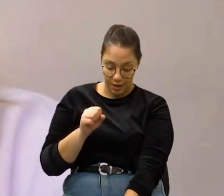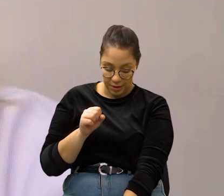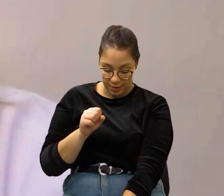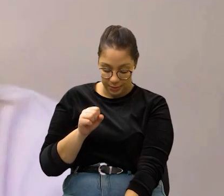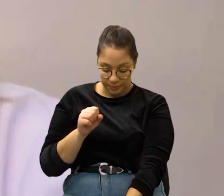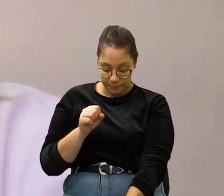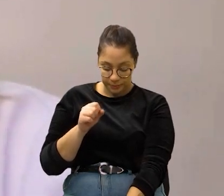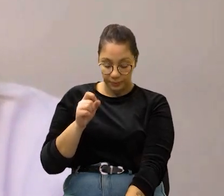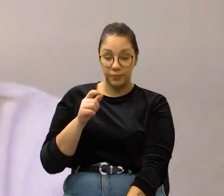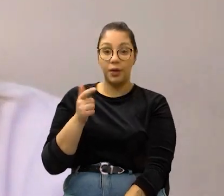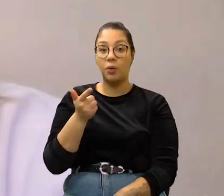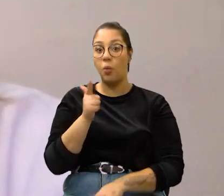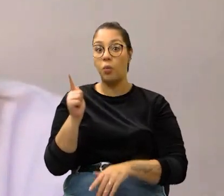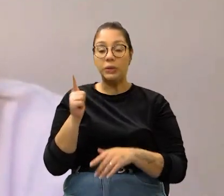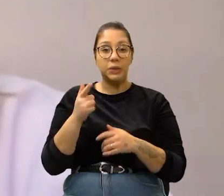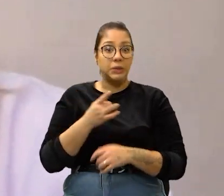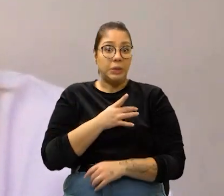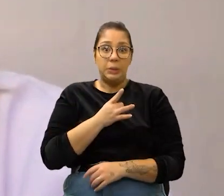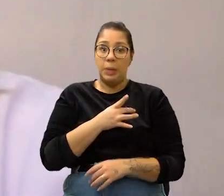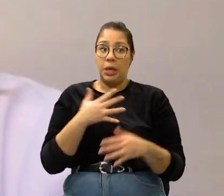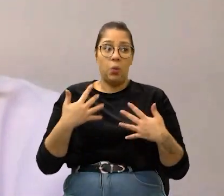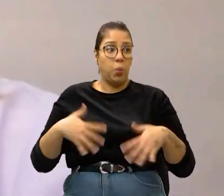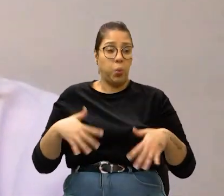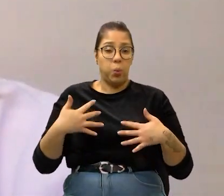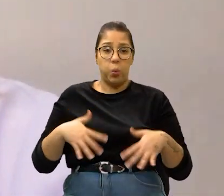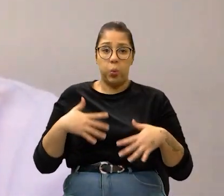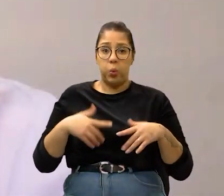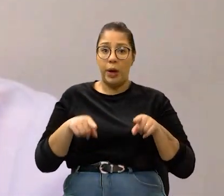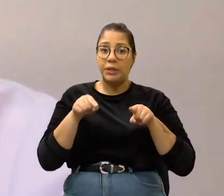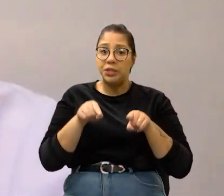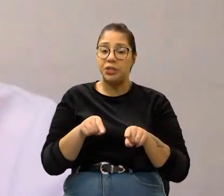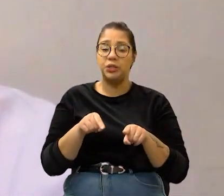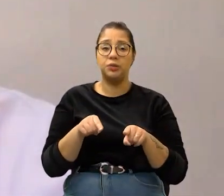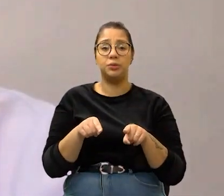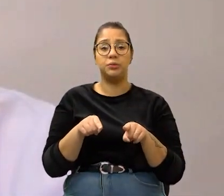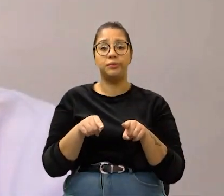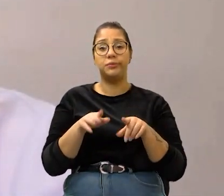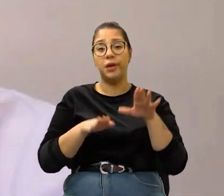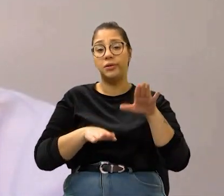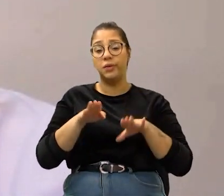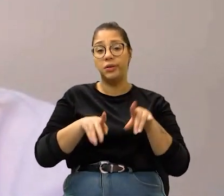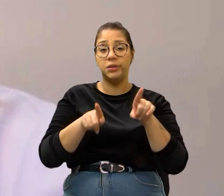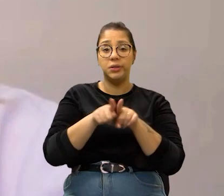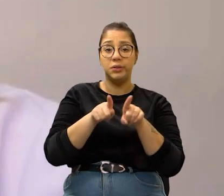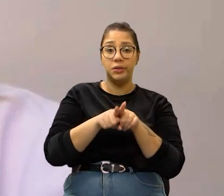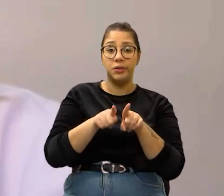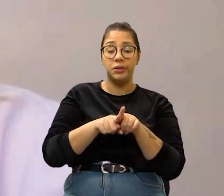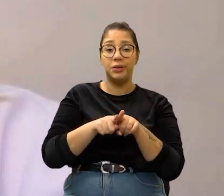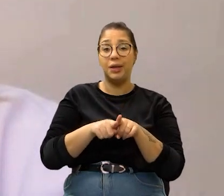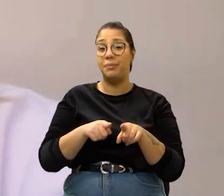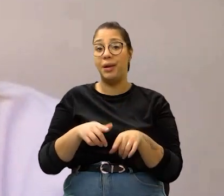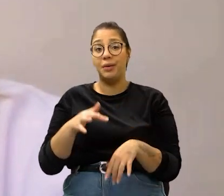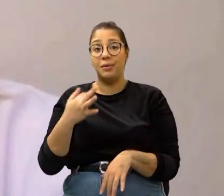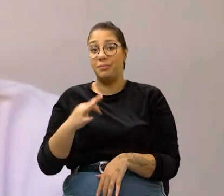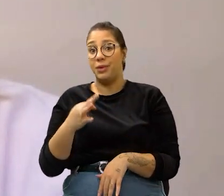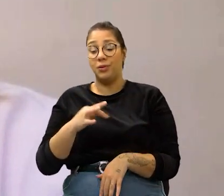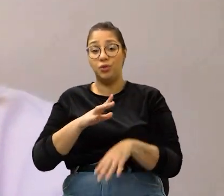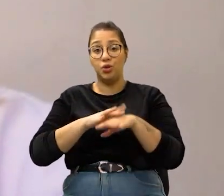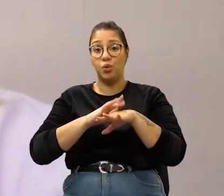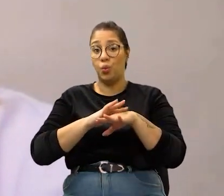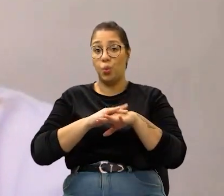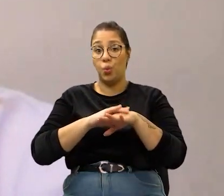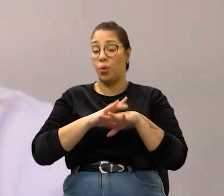está atingindo um outro nível, né? Um medo disso, talvez um medo de ser